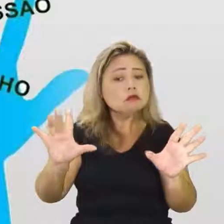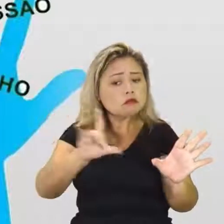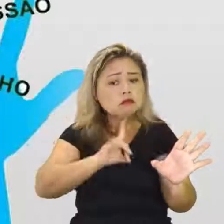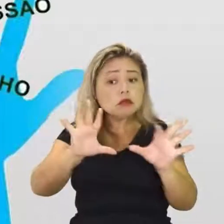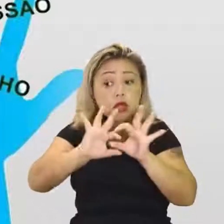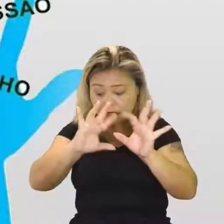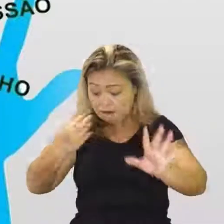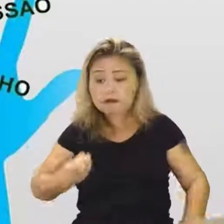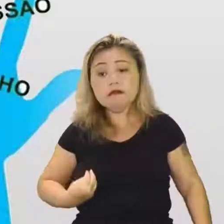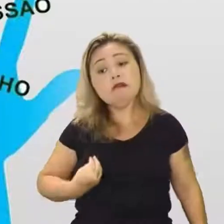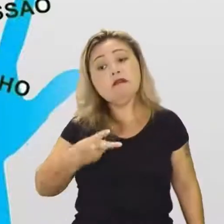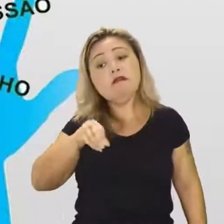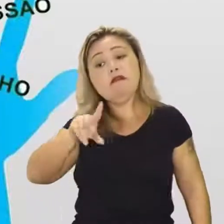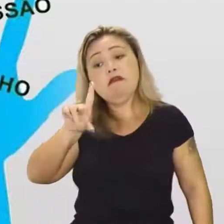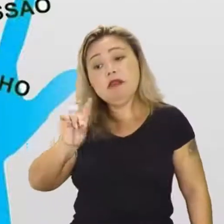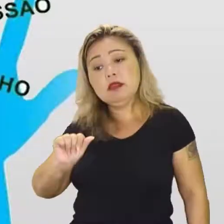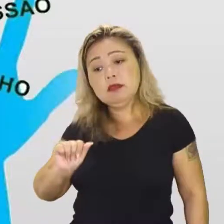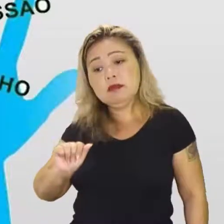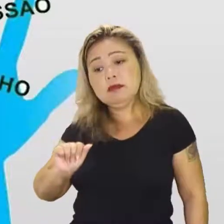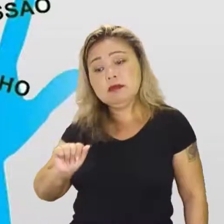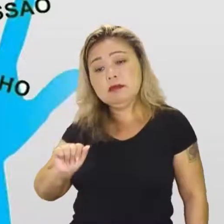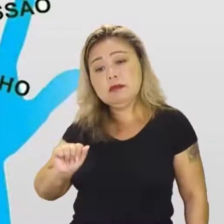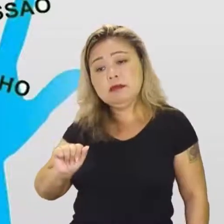tem vida.